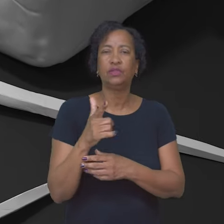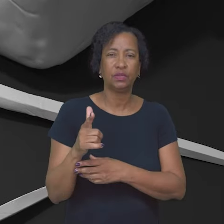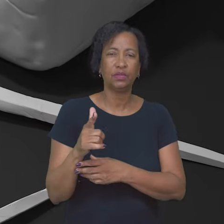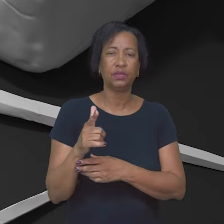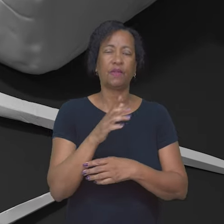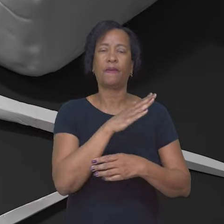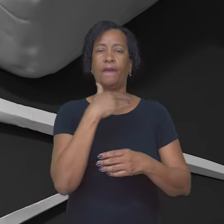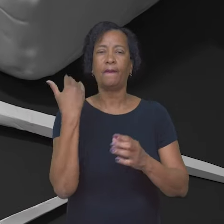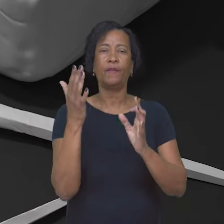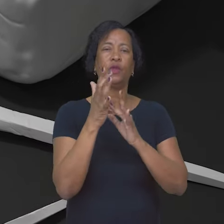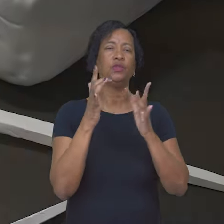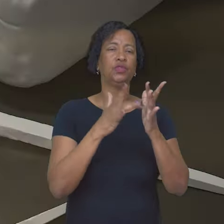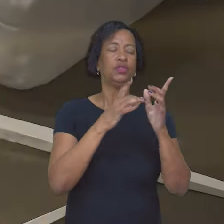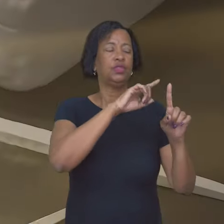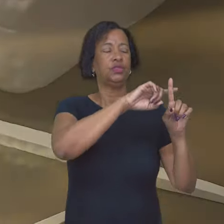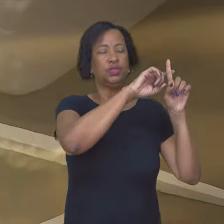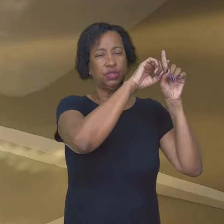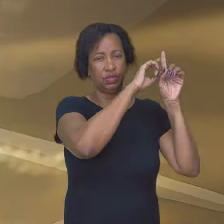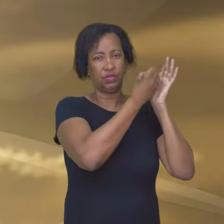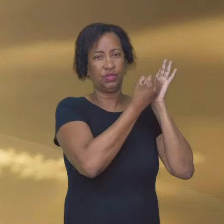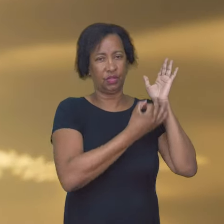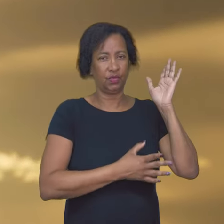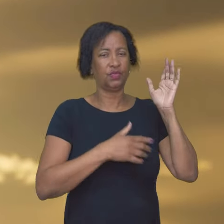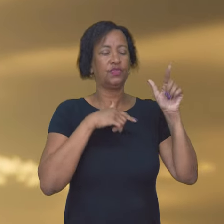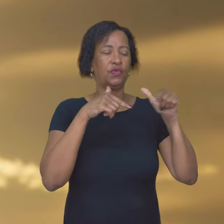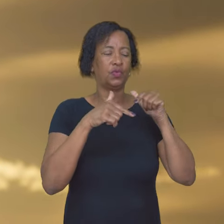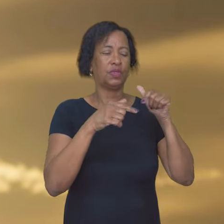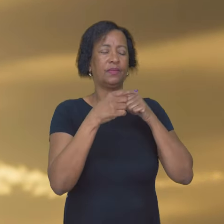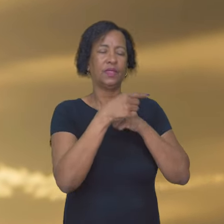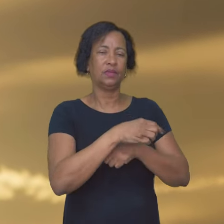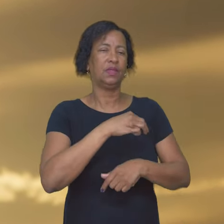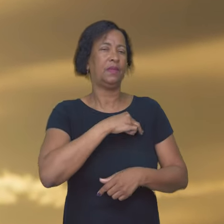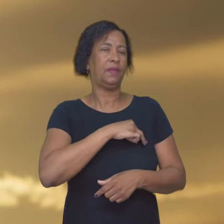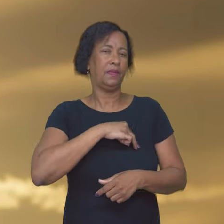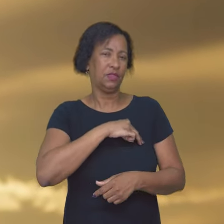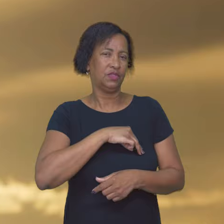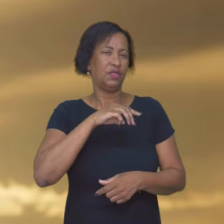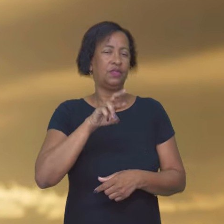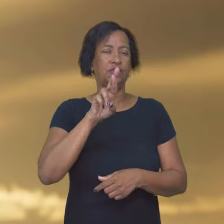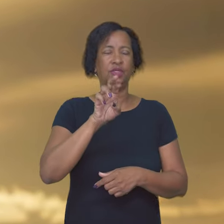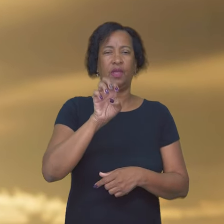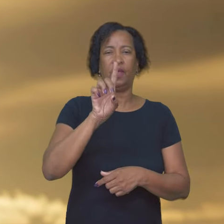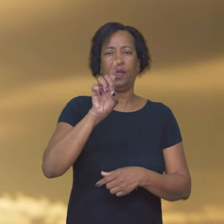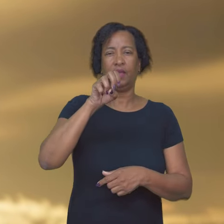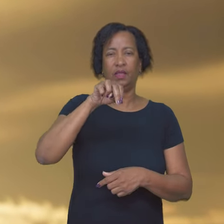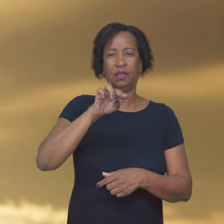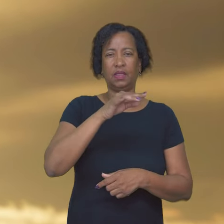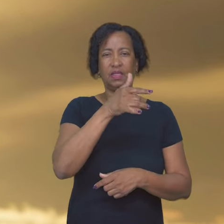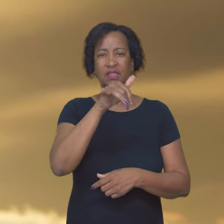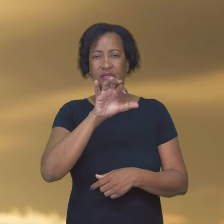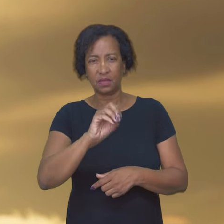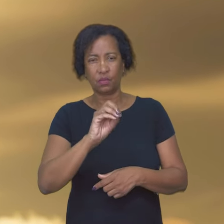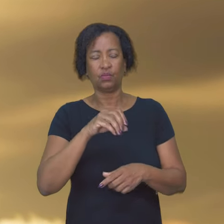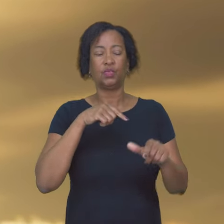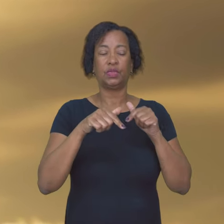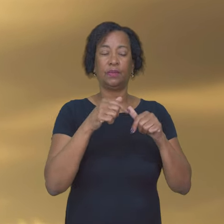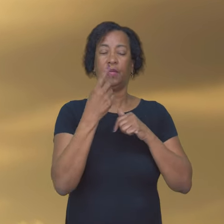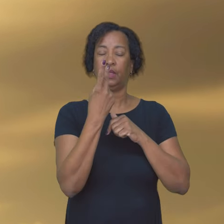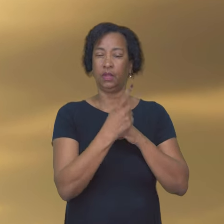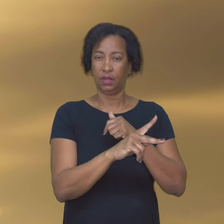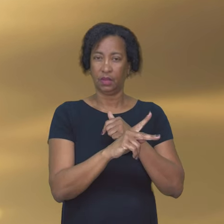de Jesus Cristo na cruz foi sua obra de Redenção seu ministério de Redenção além da sua obra de